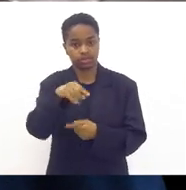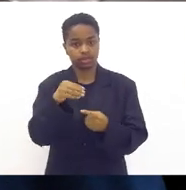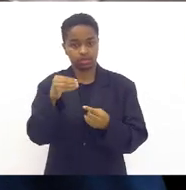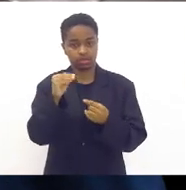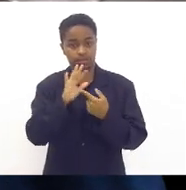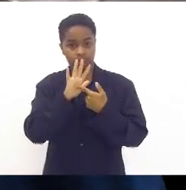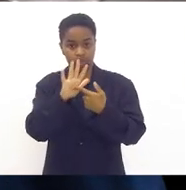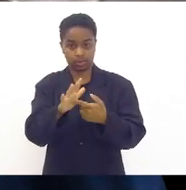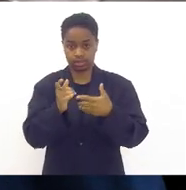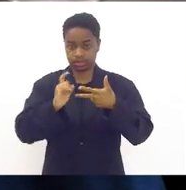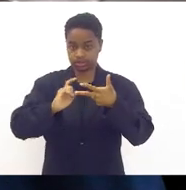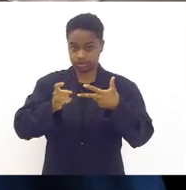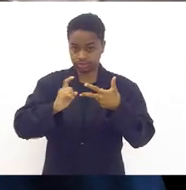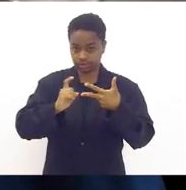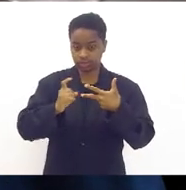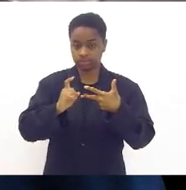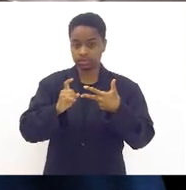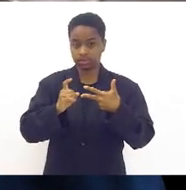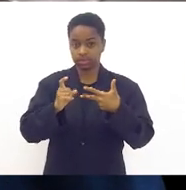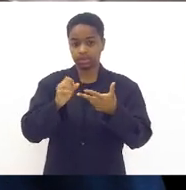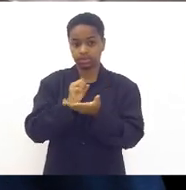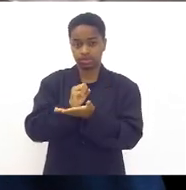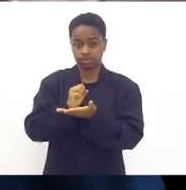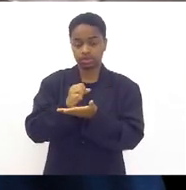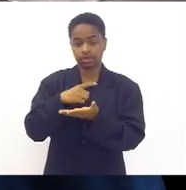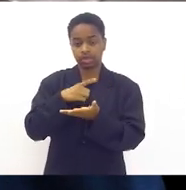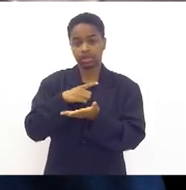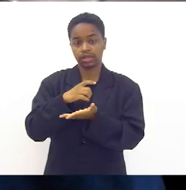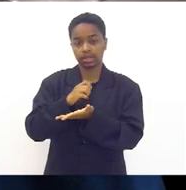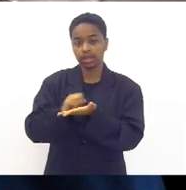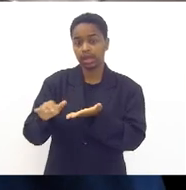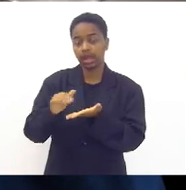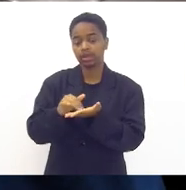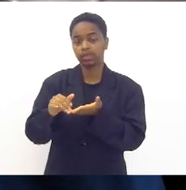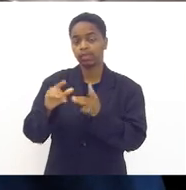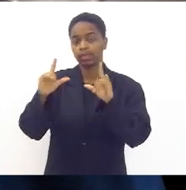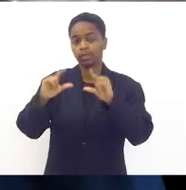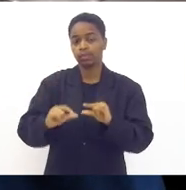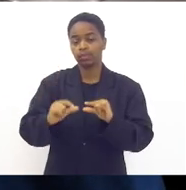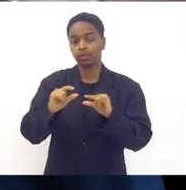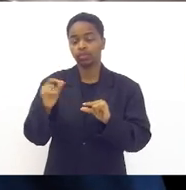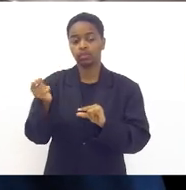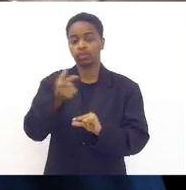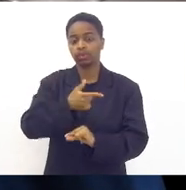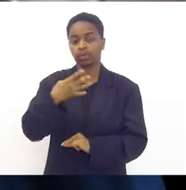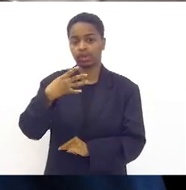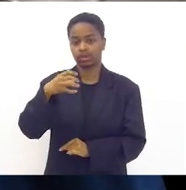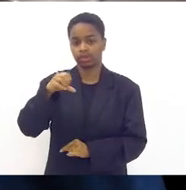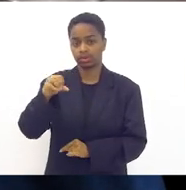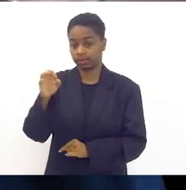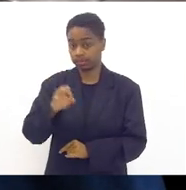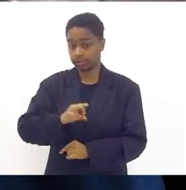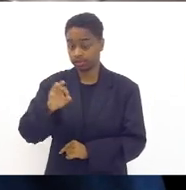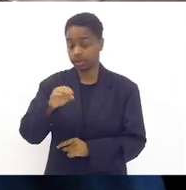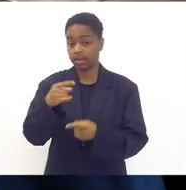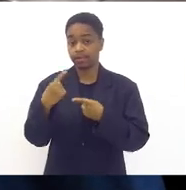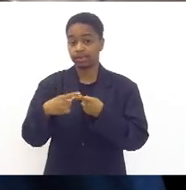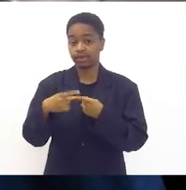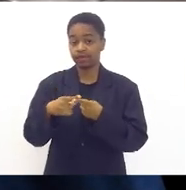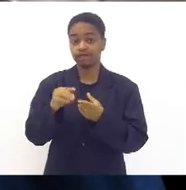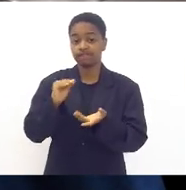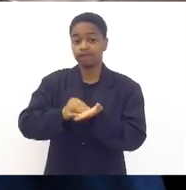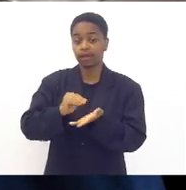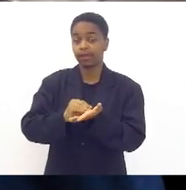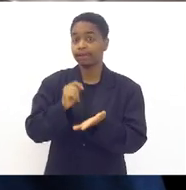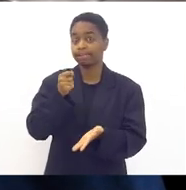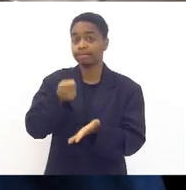o executivo está em despesa de pessoal menor que os 49%, porque não pagou a segunda parcela